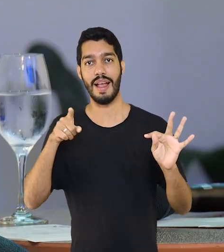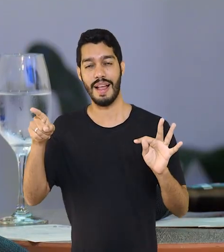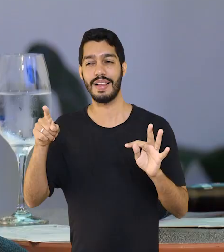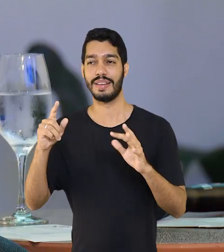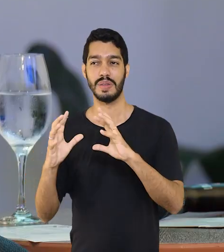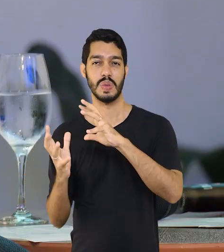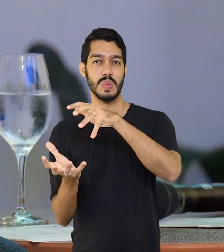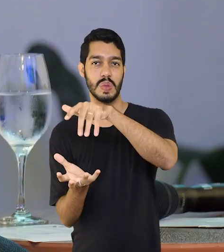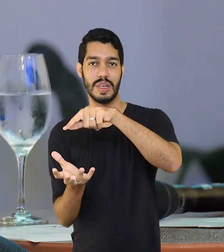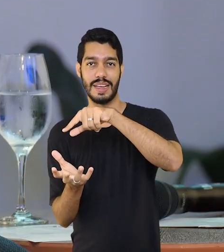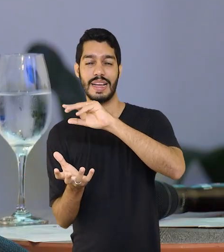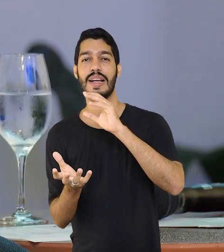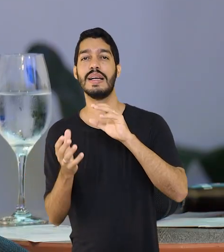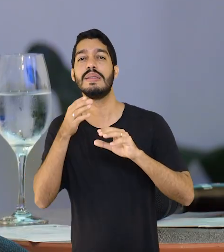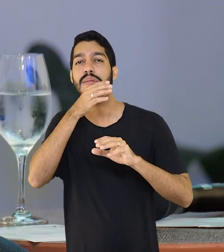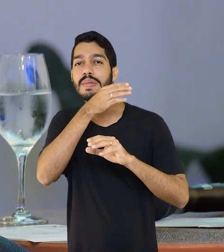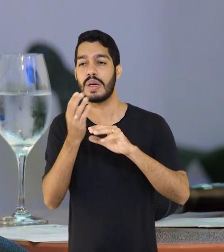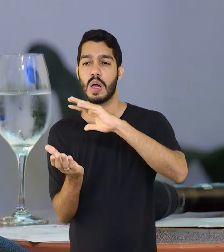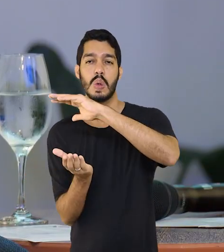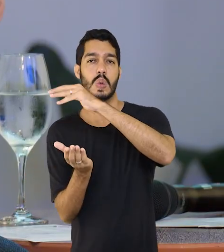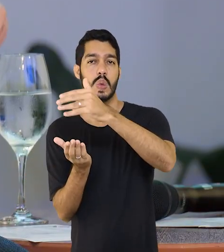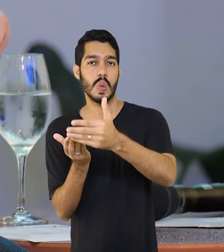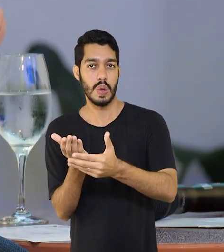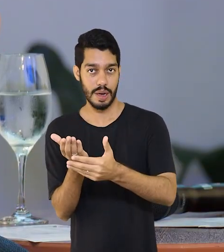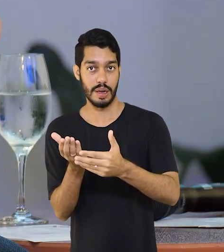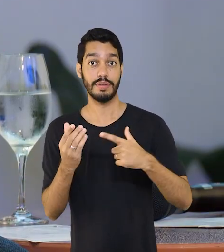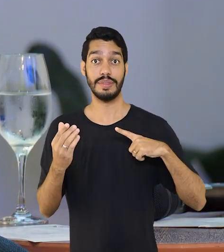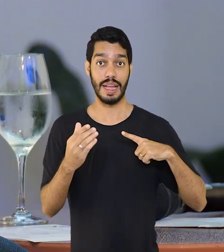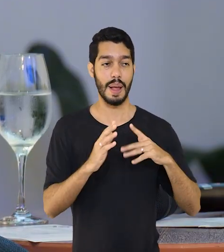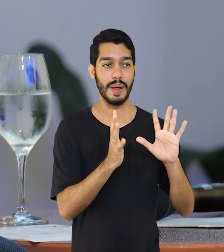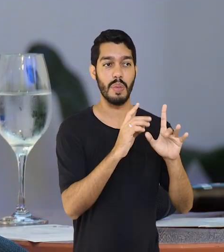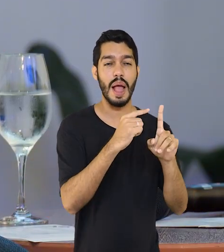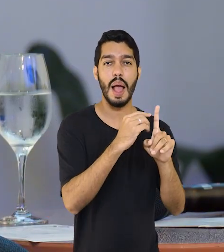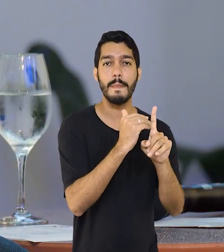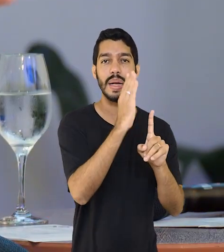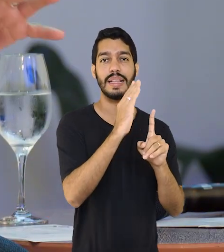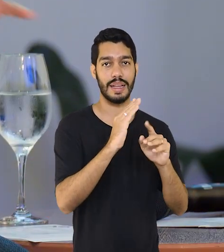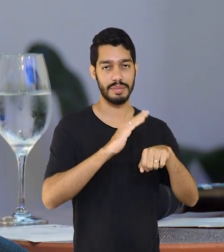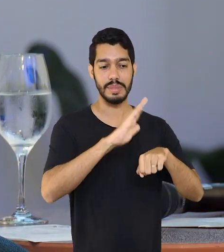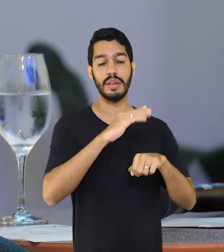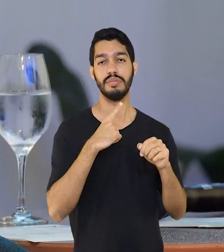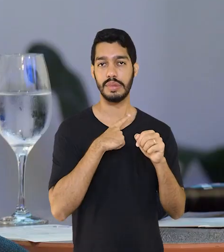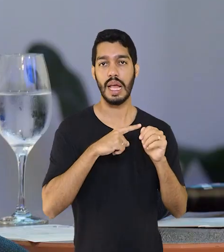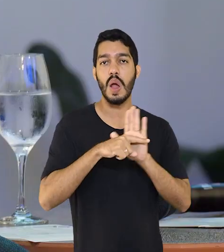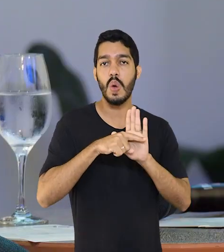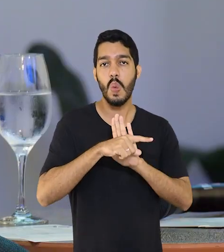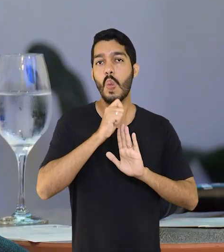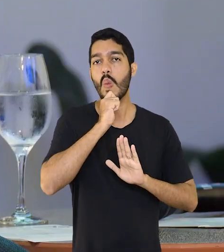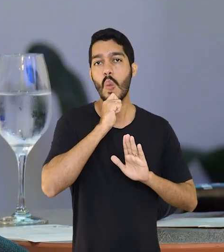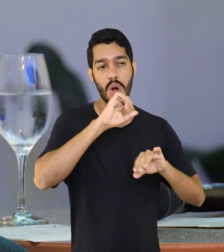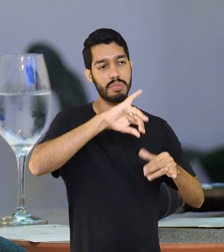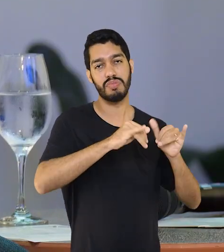efeito estufa, ainda estão em escala de laboratório. Ainda estão em pilotos, etc. Ou seja, você tem aí